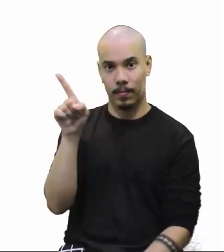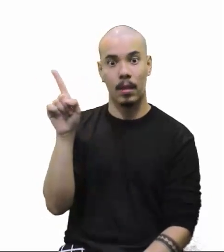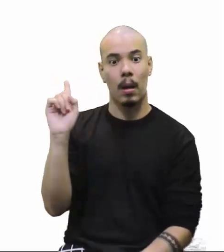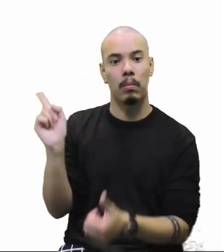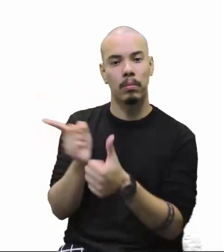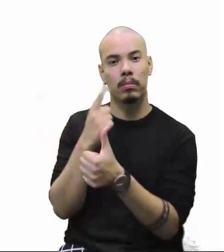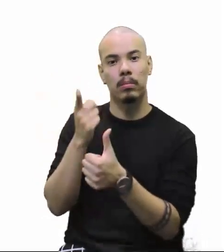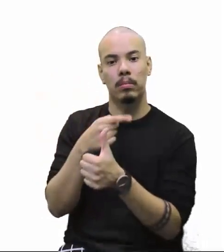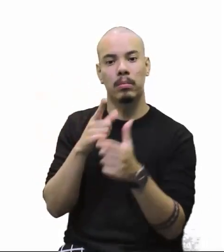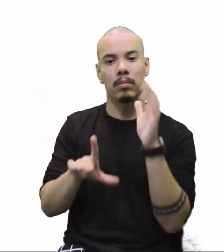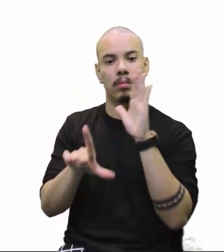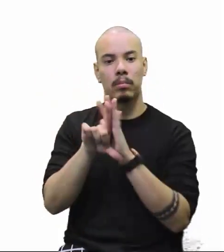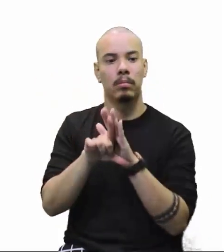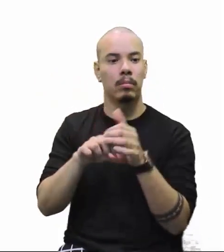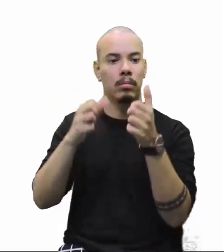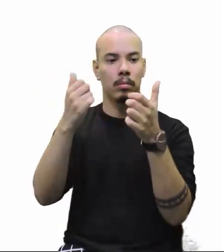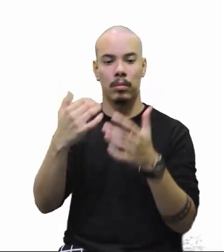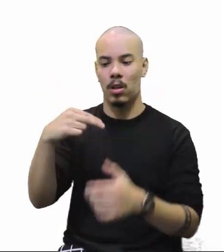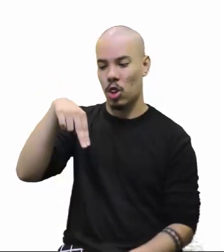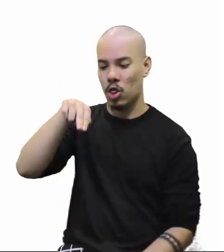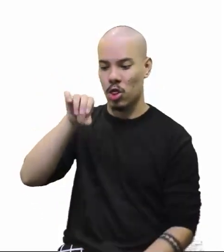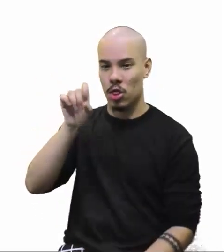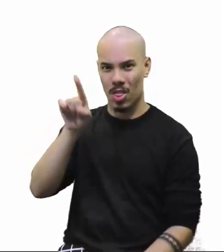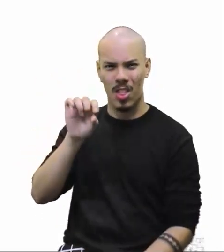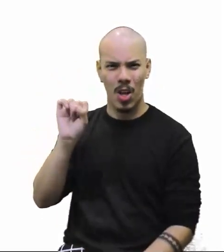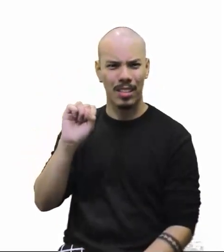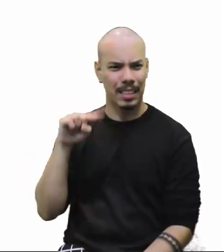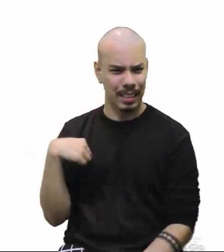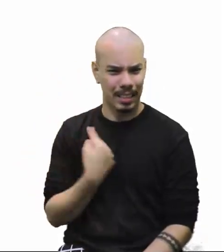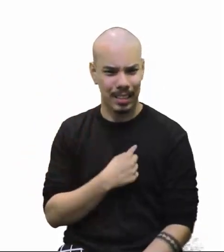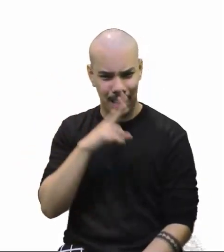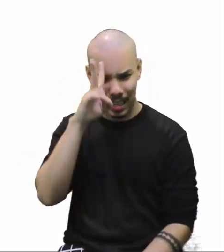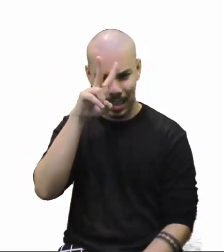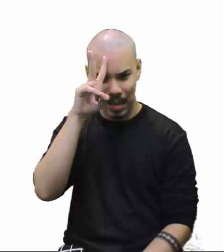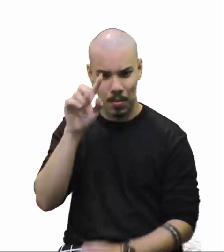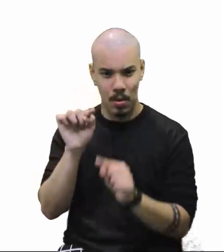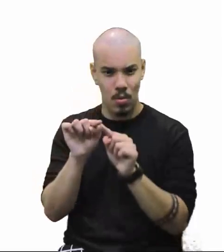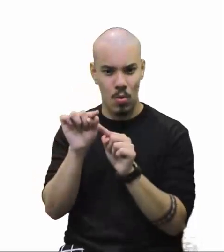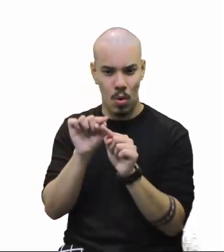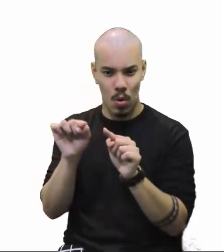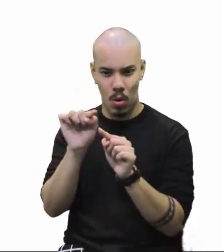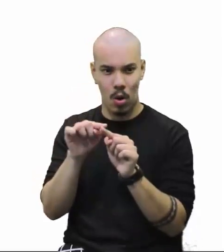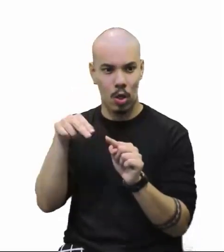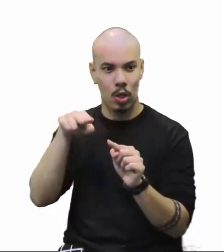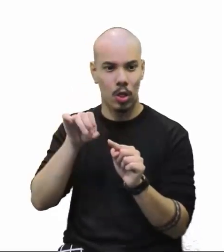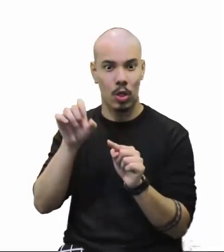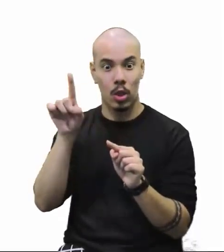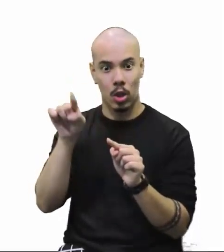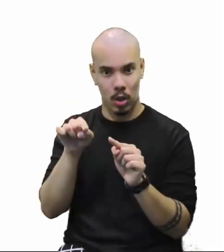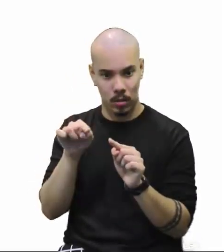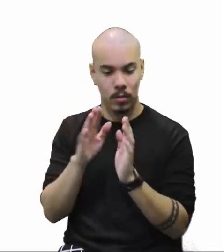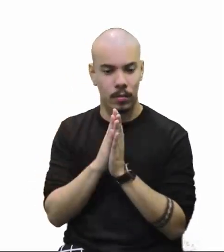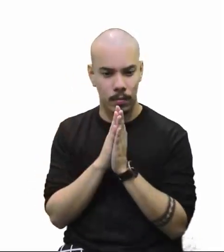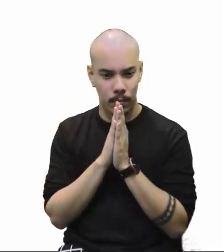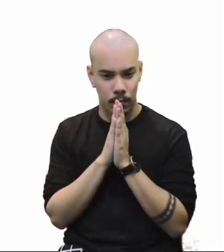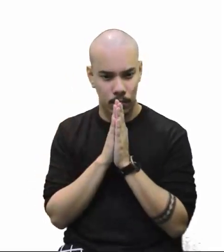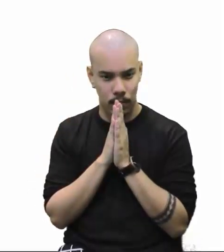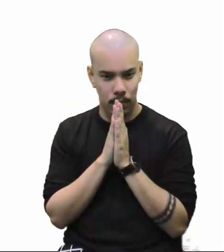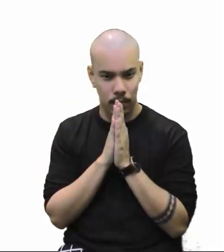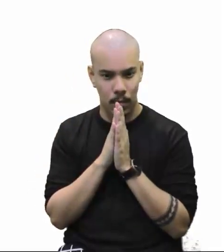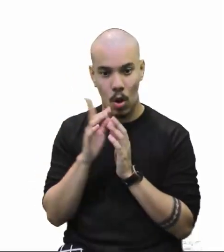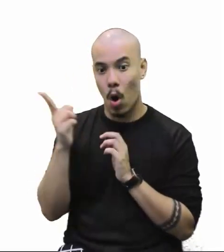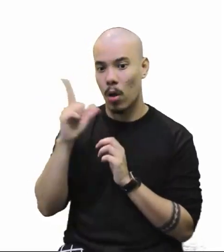lei, que é chamada lei dos nós, lembra que nós temos um nozinho, tem um nó ali, ó, no ponto B e no ponto